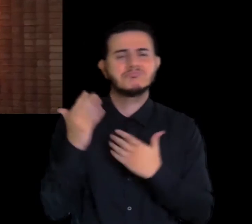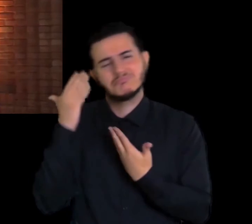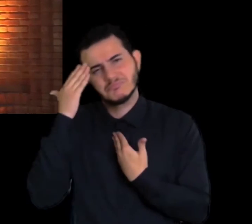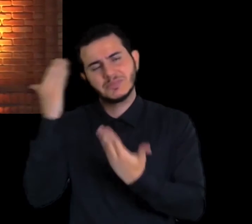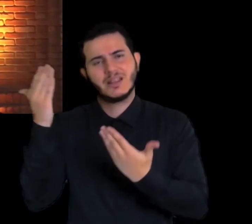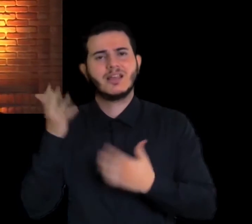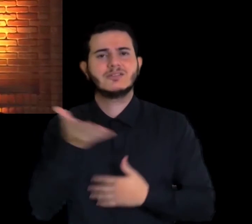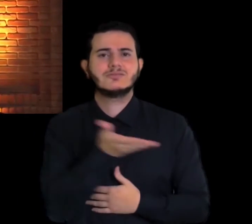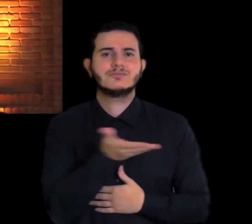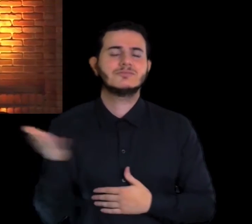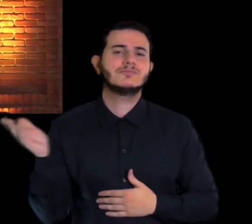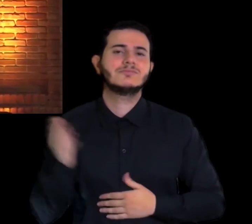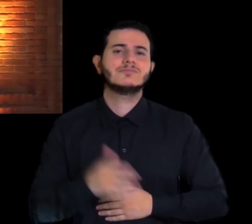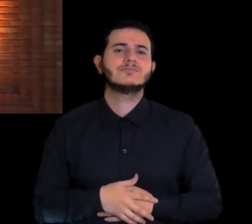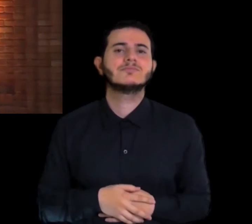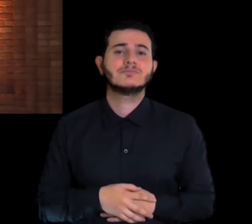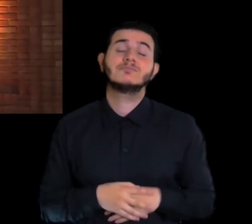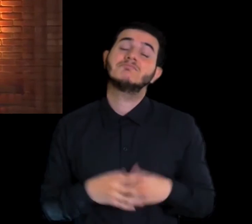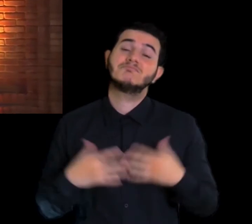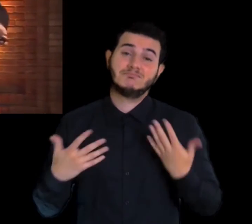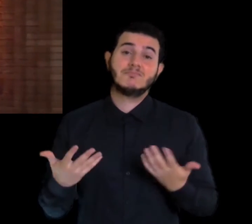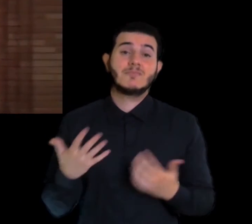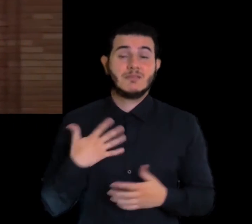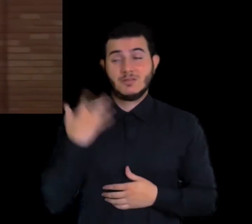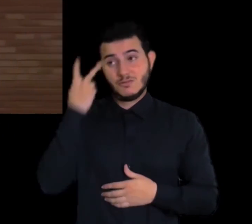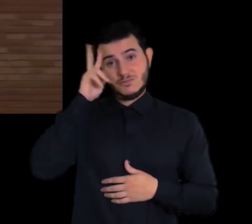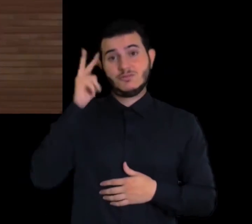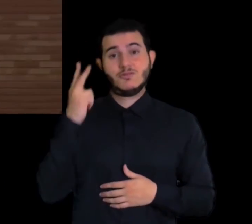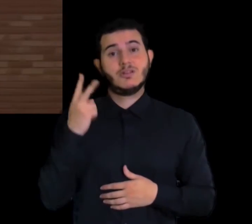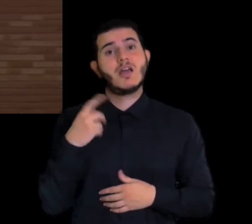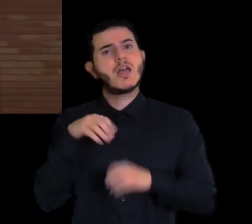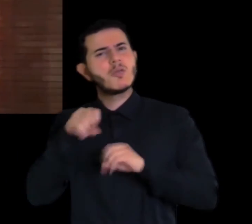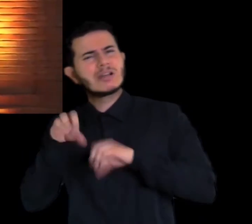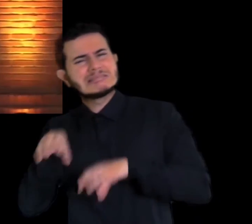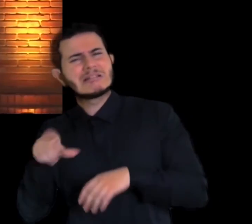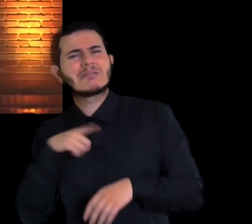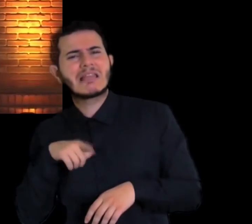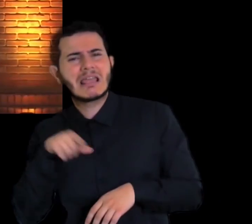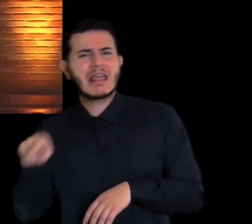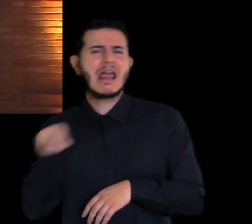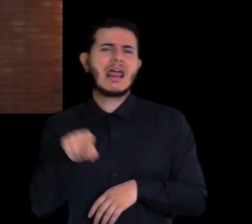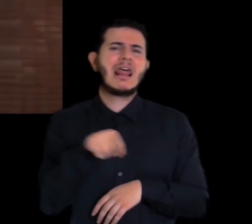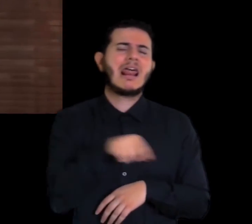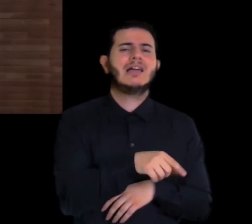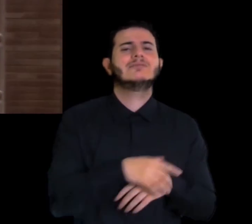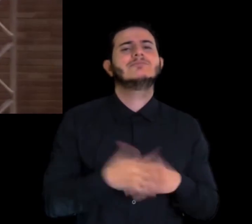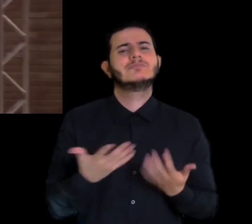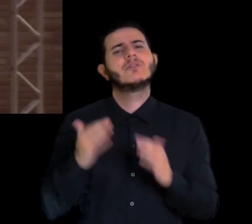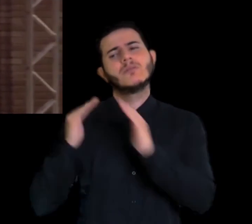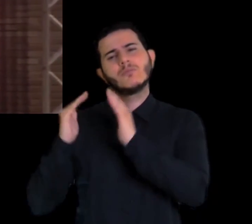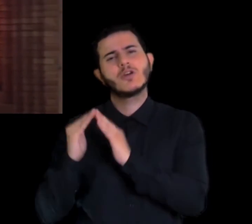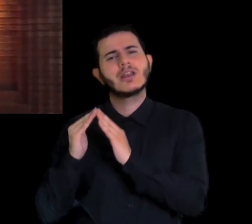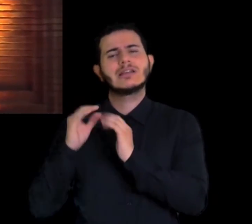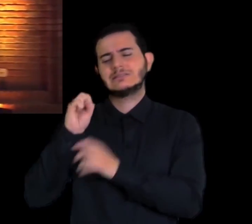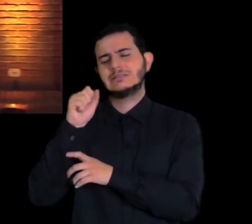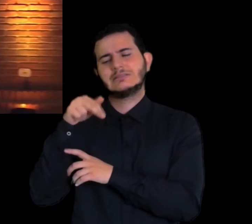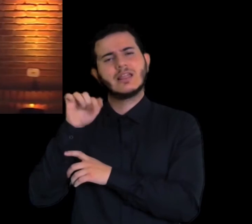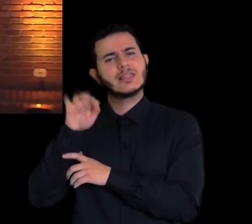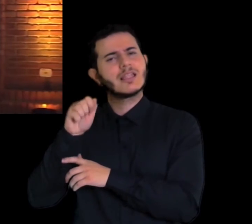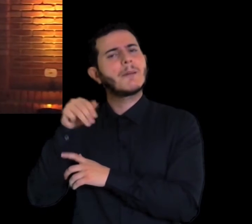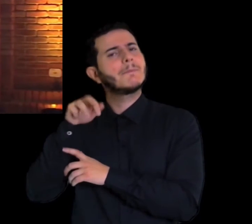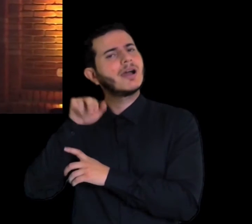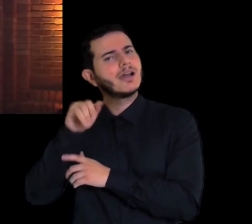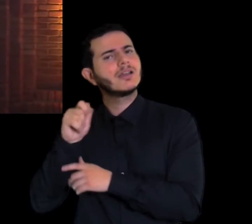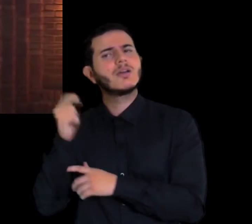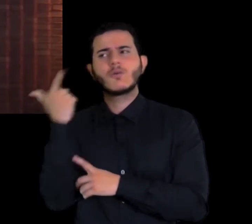Valeu, galera. E aqui eu peguei 2 histórias. Pô, lá na minha cidade, educação, isso tá, mas tem lá, ó, o filho, né, o morador do Santa Maria, aluno de